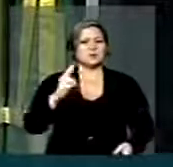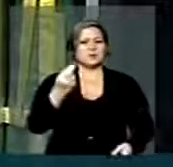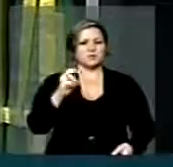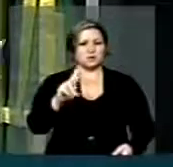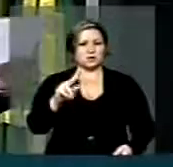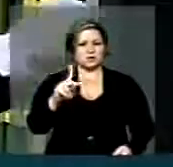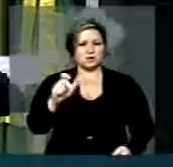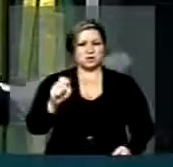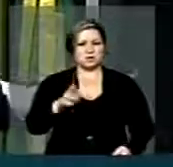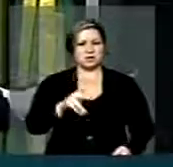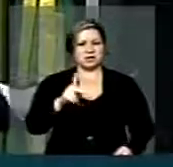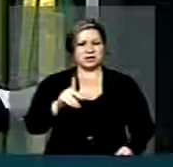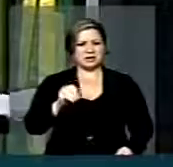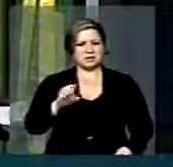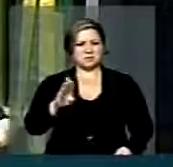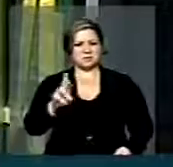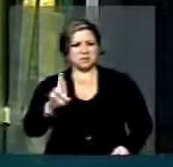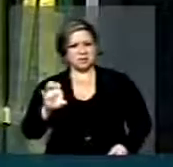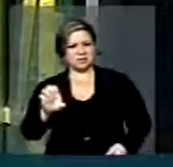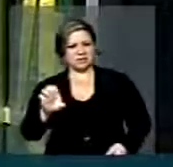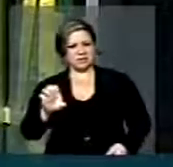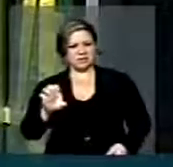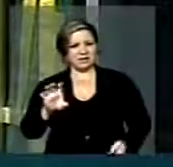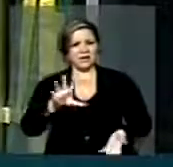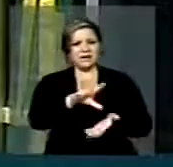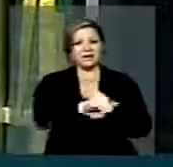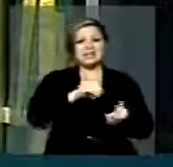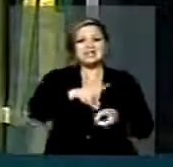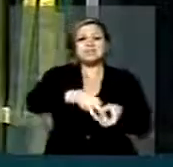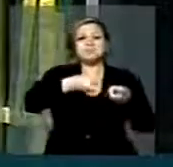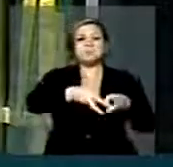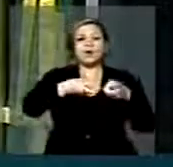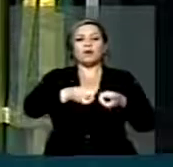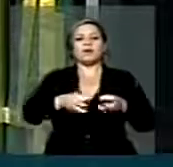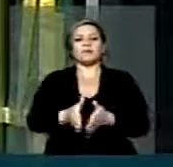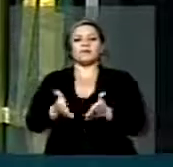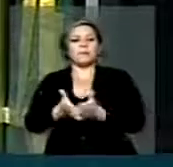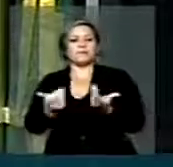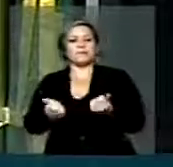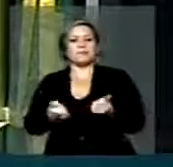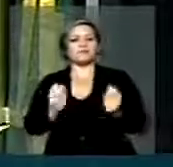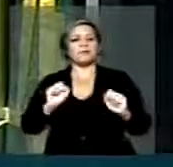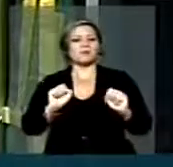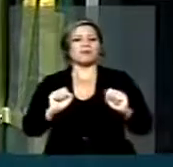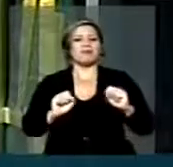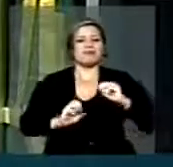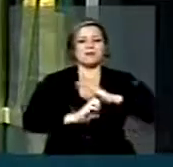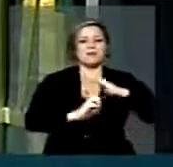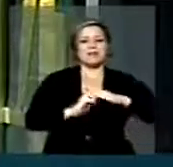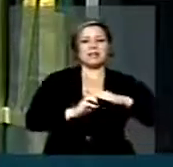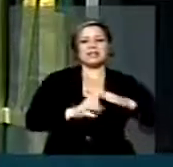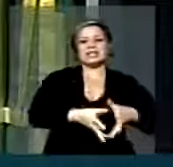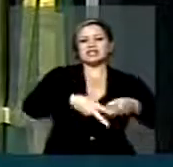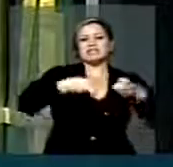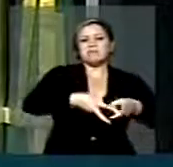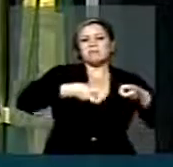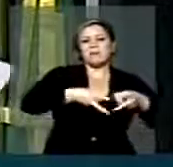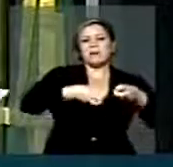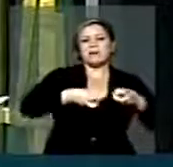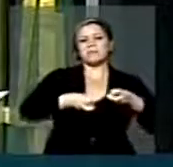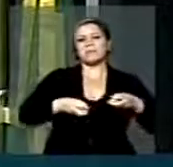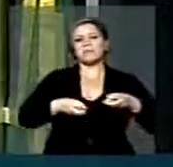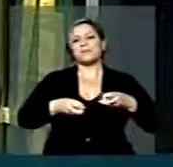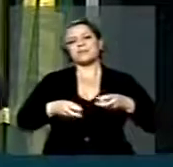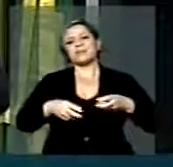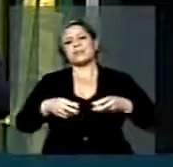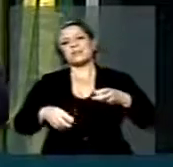Brasil. Ora travestido de empresário, ora de líder sindical, ora de político. Cheio de chupa-pobre. O que é o chupa-pobre? Fala que